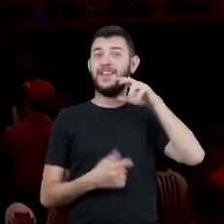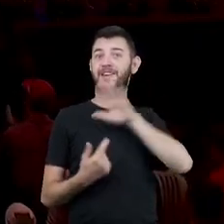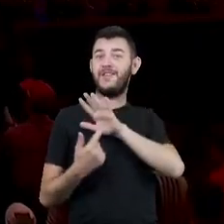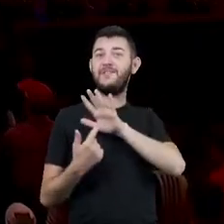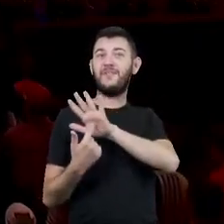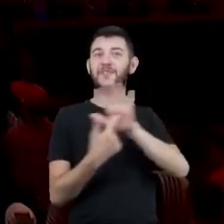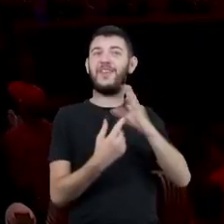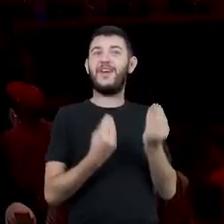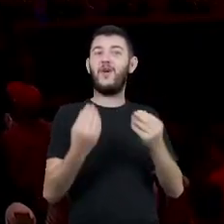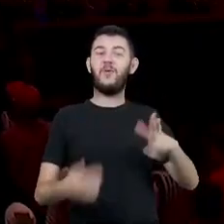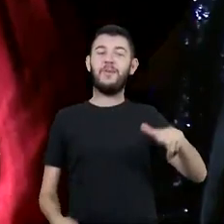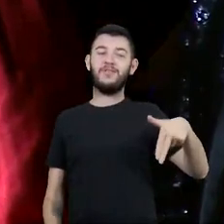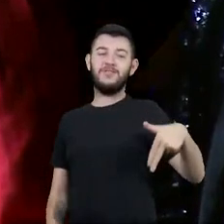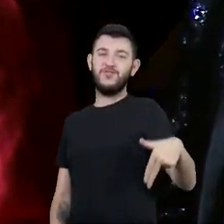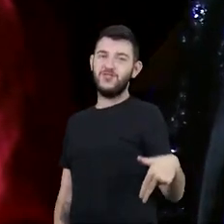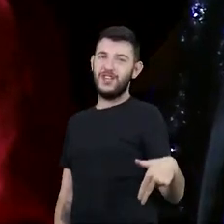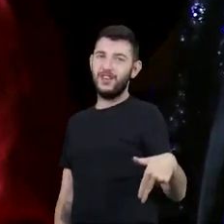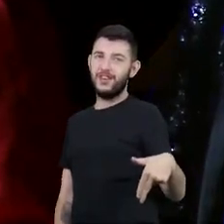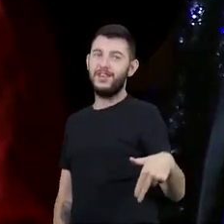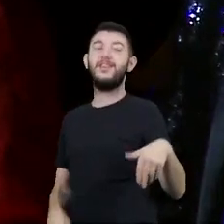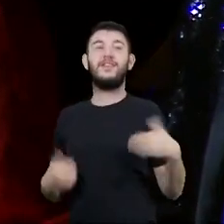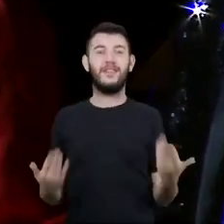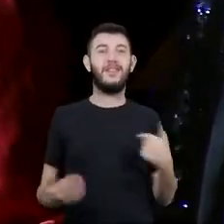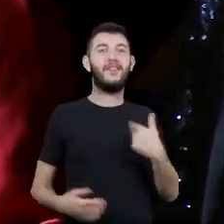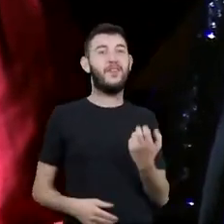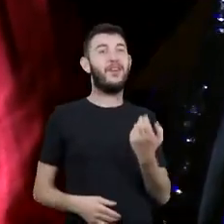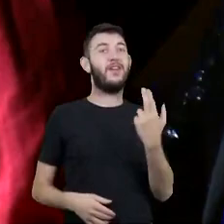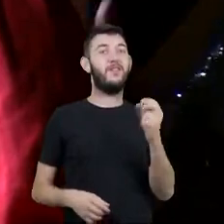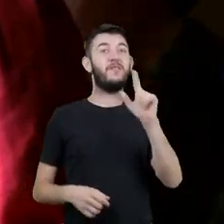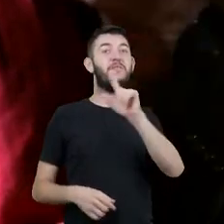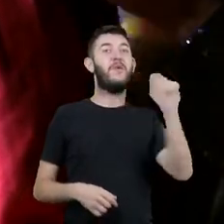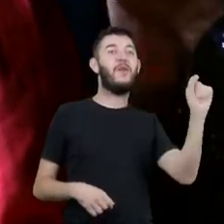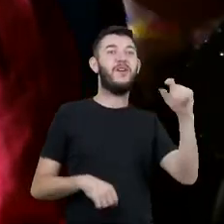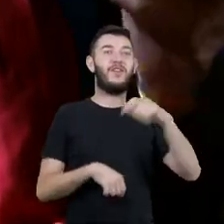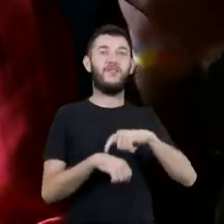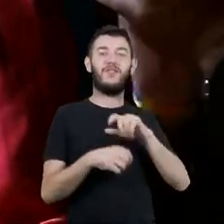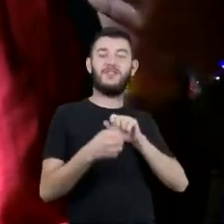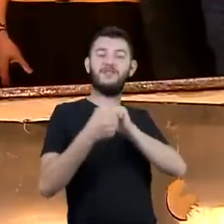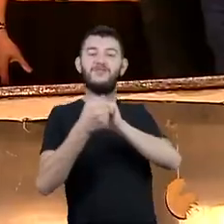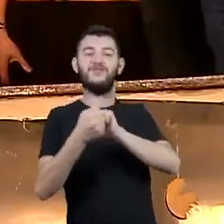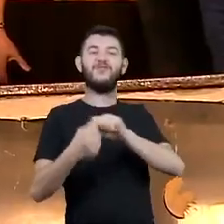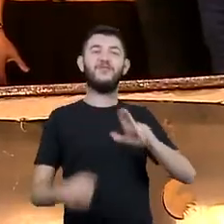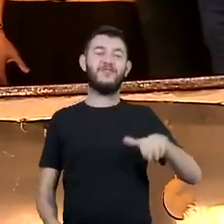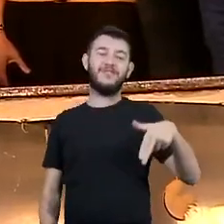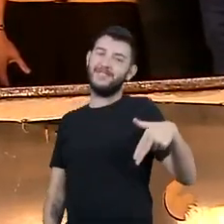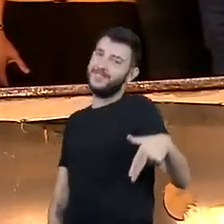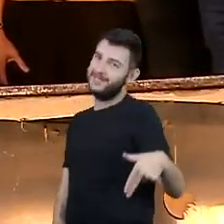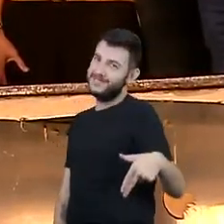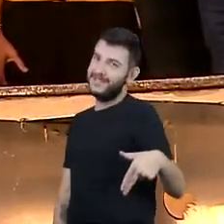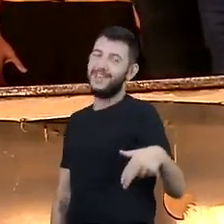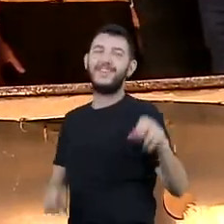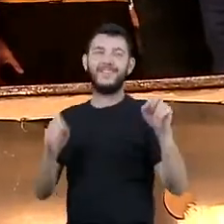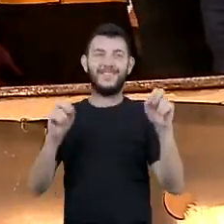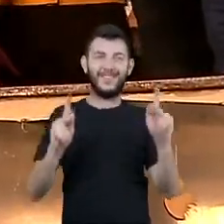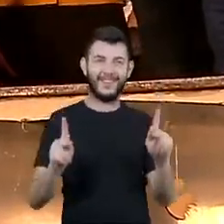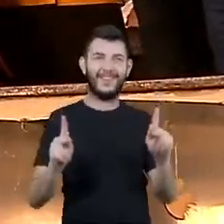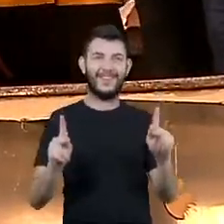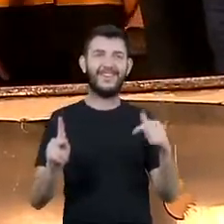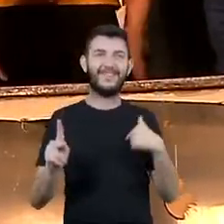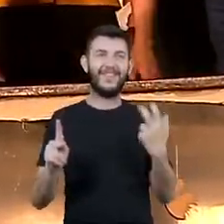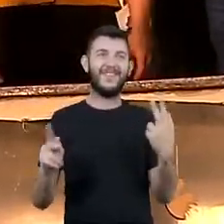quando eu fizer o check novamente com o senhor, viu? É que eu vou lhe dar um abraço.